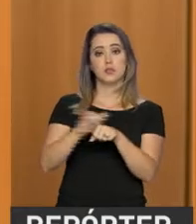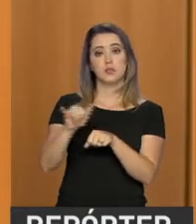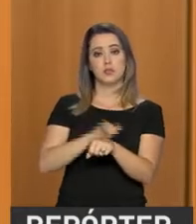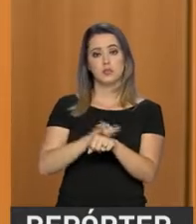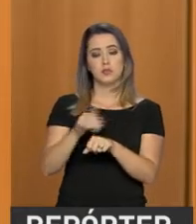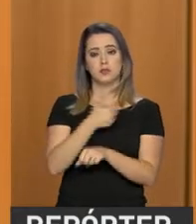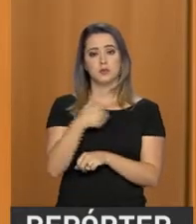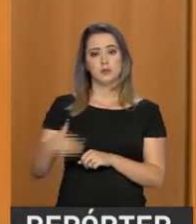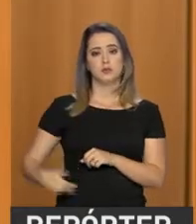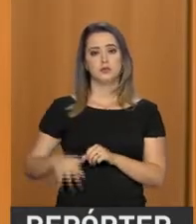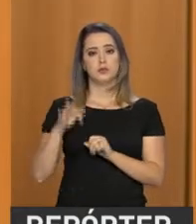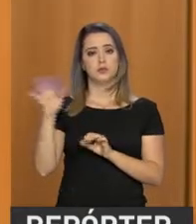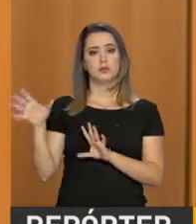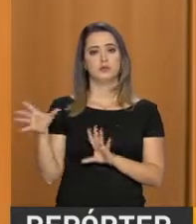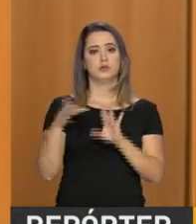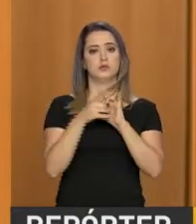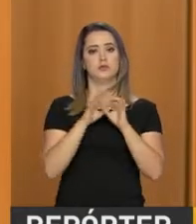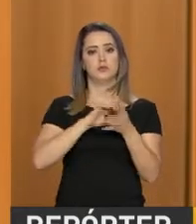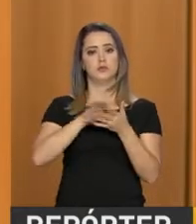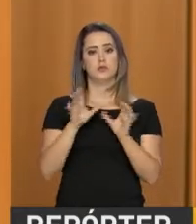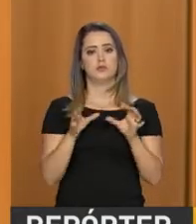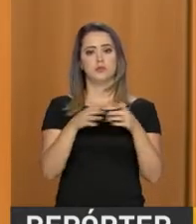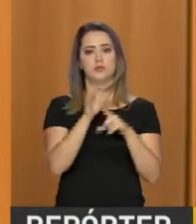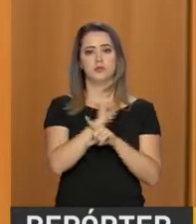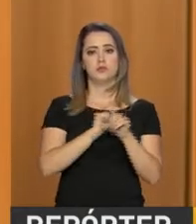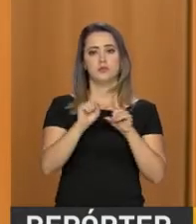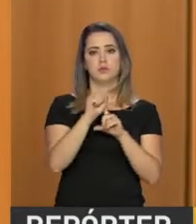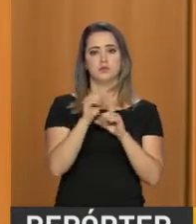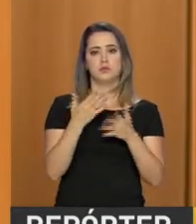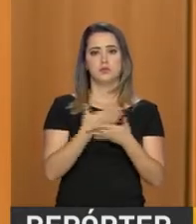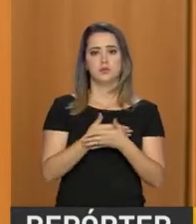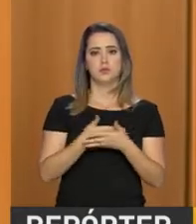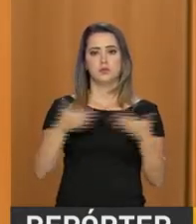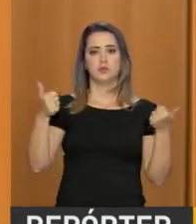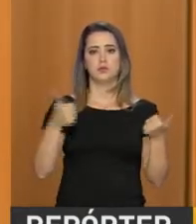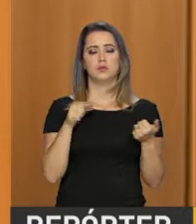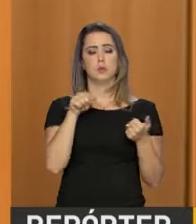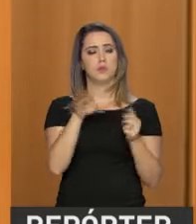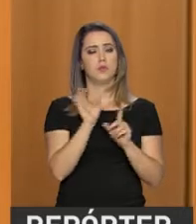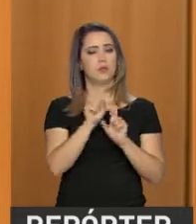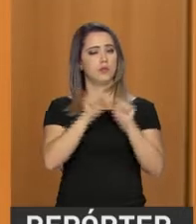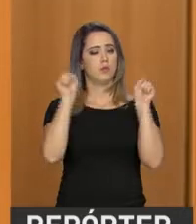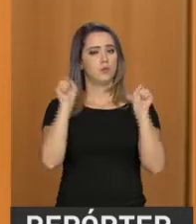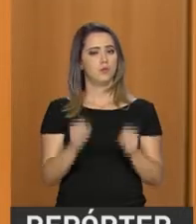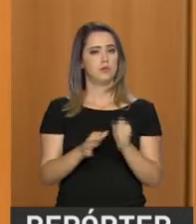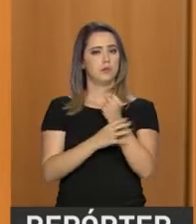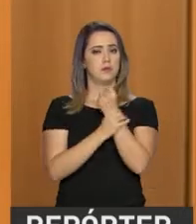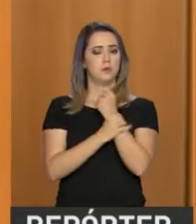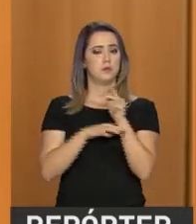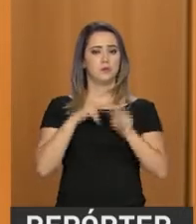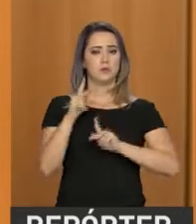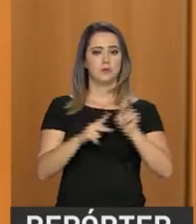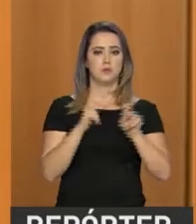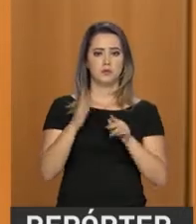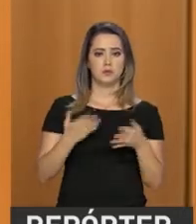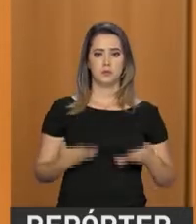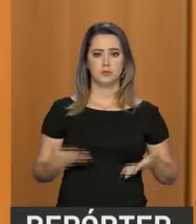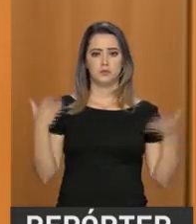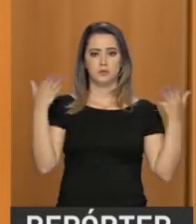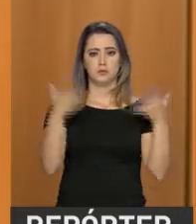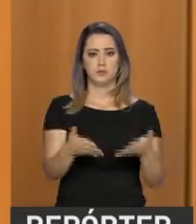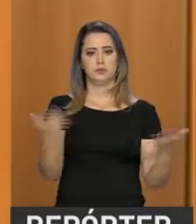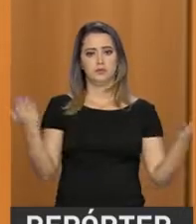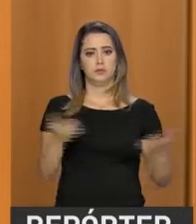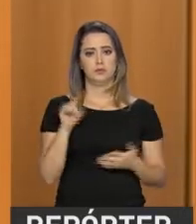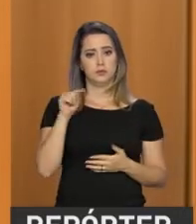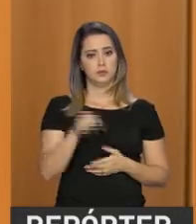integrar diversos setores da sociedade na busca de melhorias no sistema de segurança pública. Participaram aqui